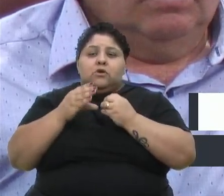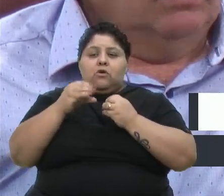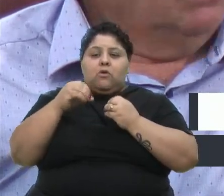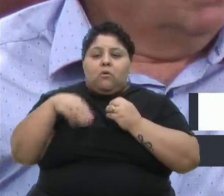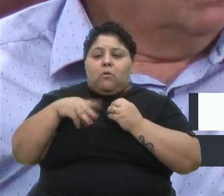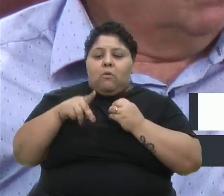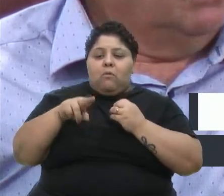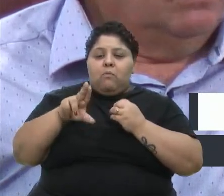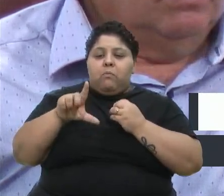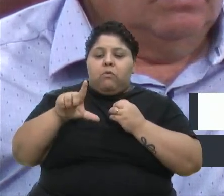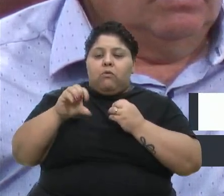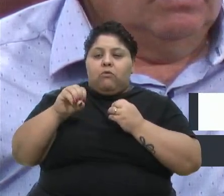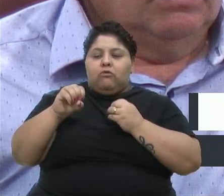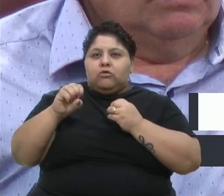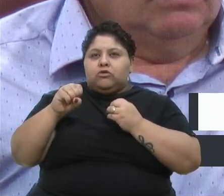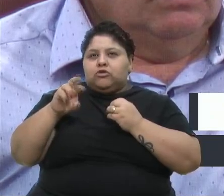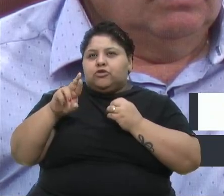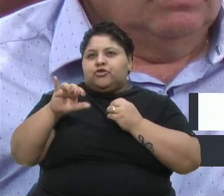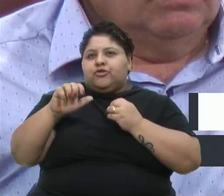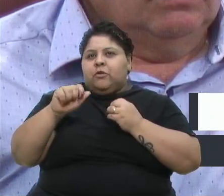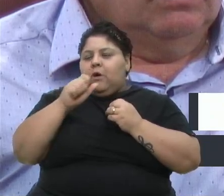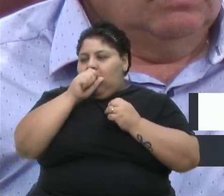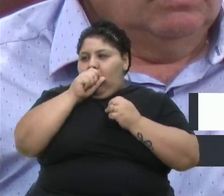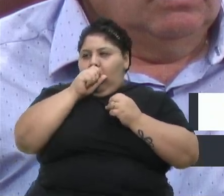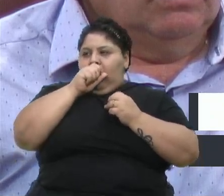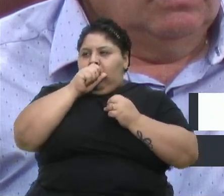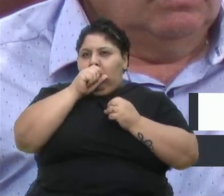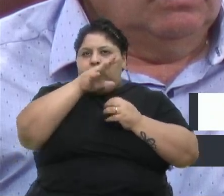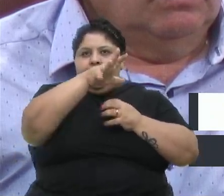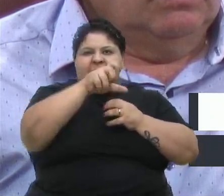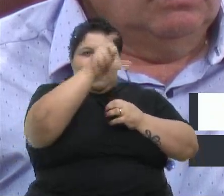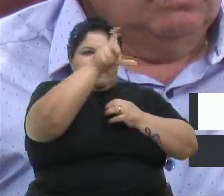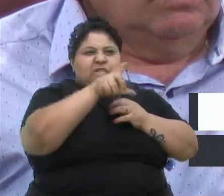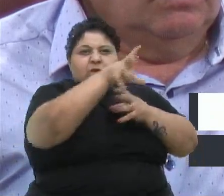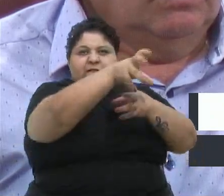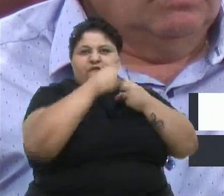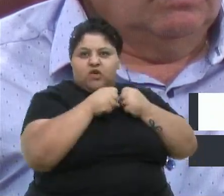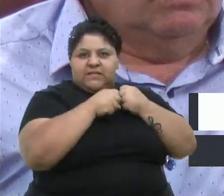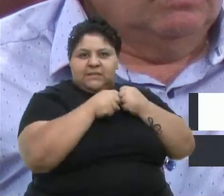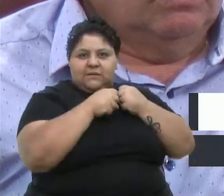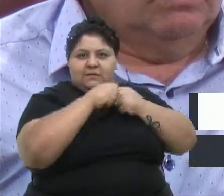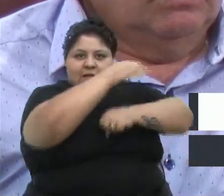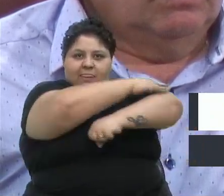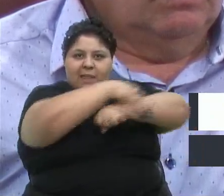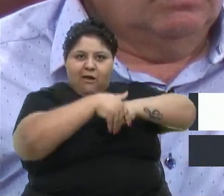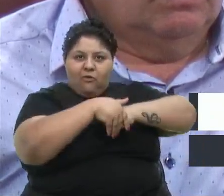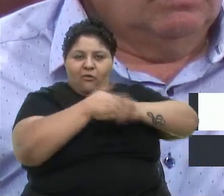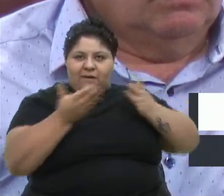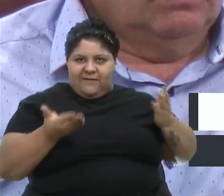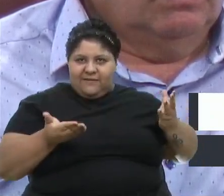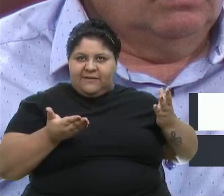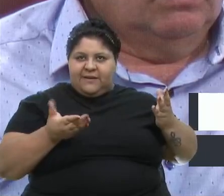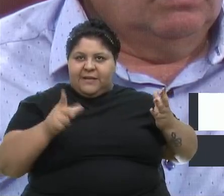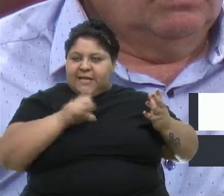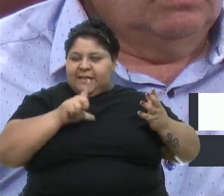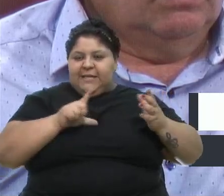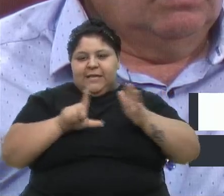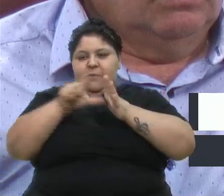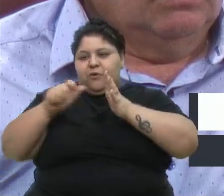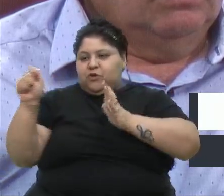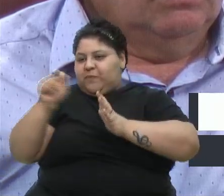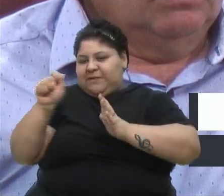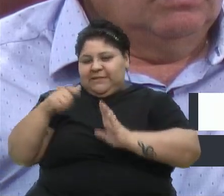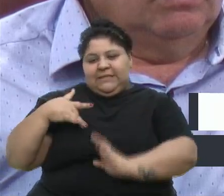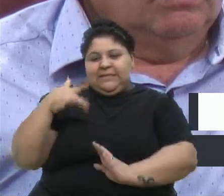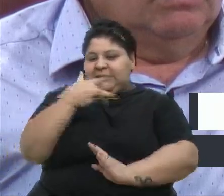então um trabalho para aquelas pessoas, dando a elas dignidade, né, podendo elas ter uma assistência de saúde, assim por diante. Então a